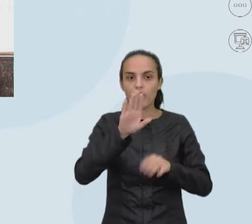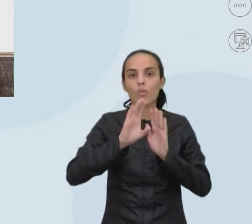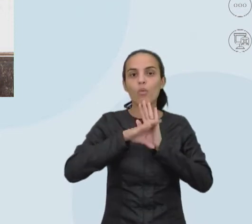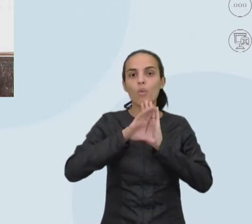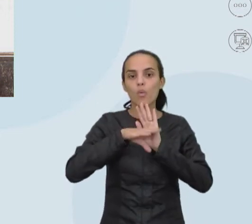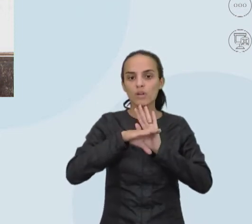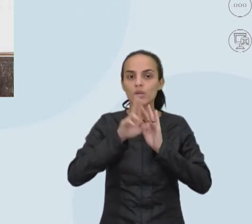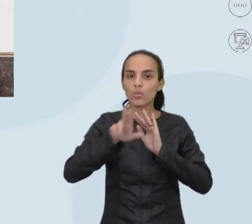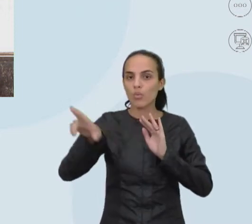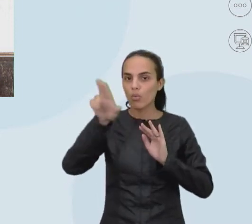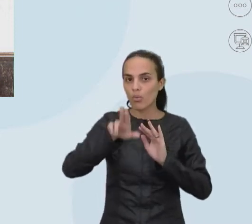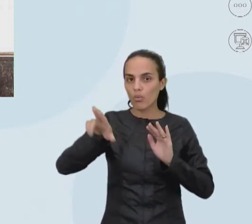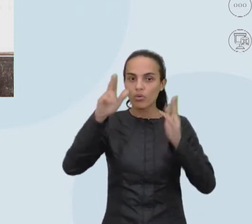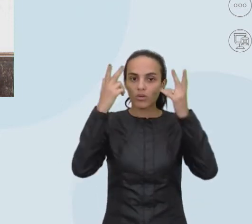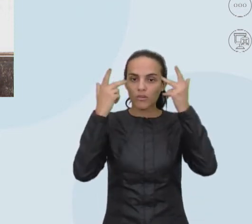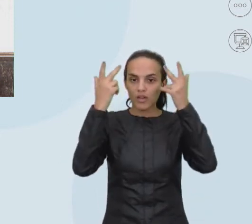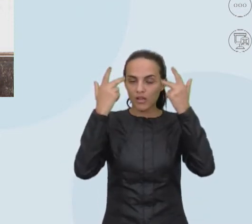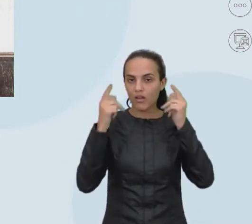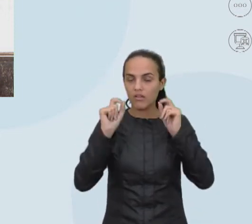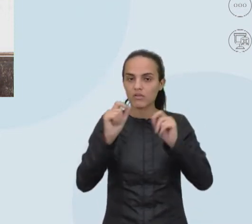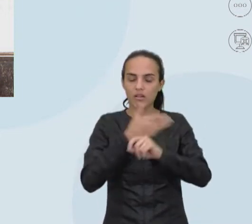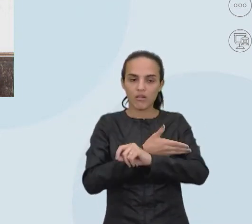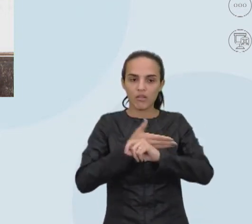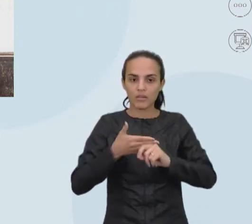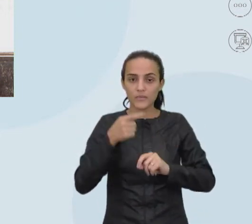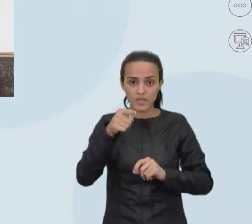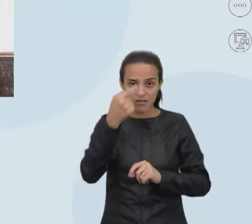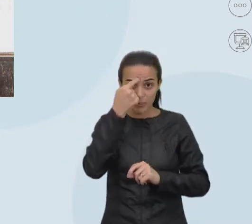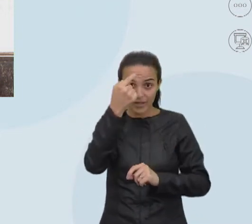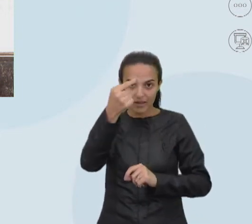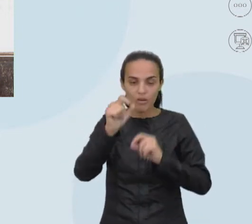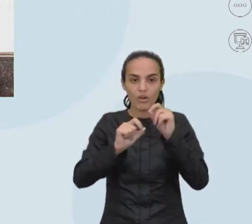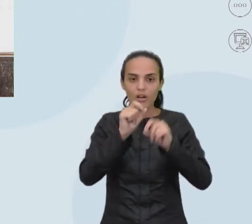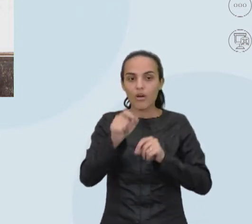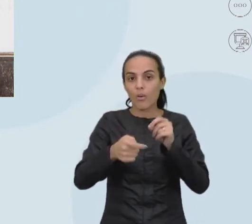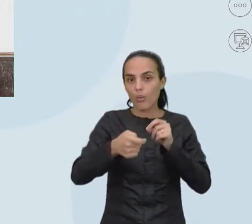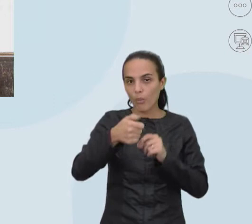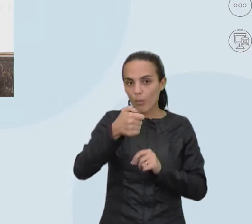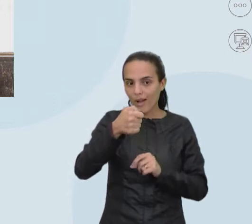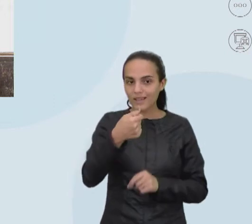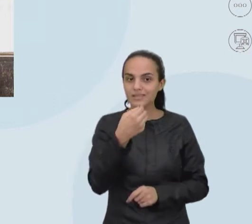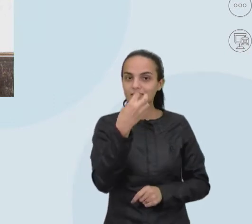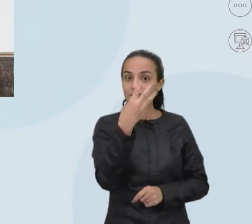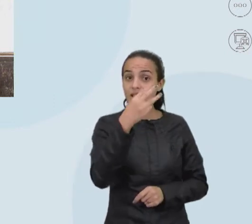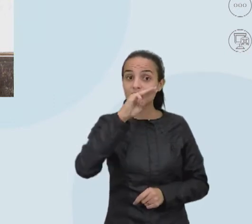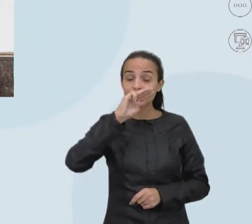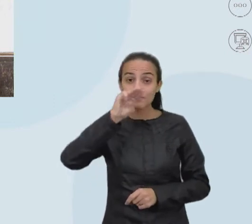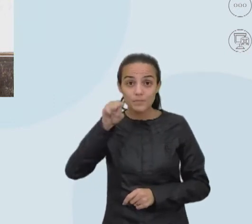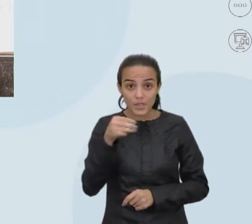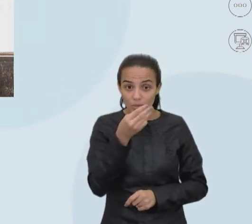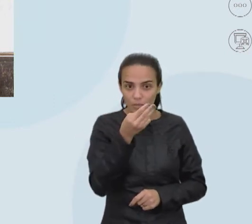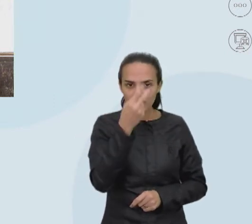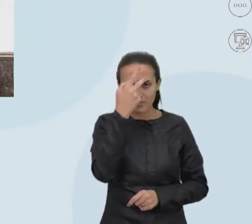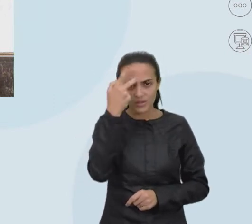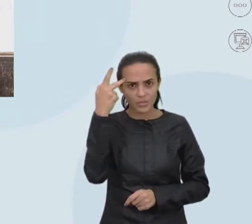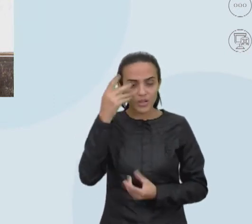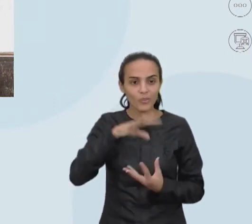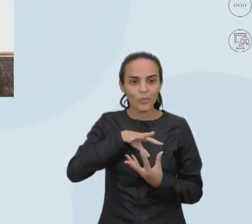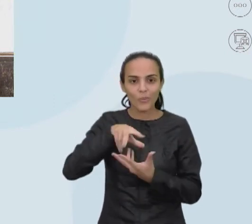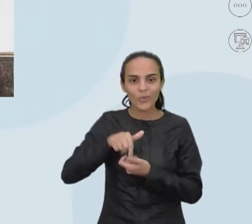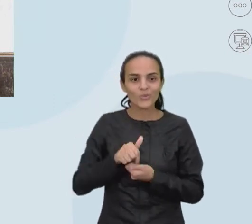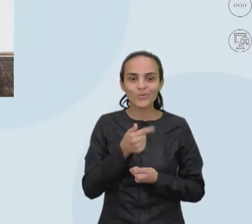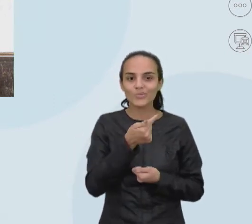aí da questão do uso tradicional e moderno, só para vocês terem uma ideia, quase 3 bilhões de pessoas no mundo não